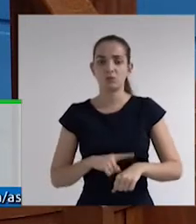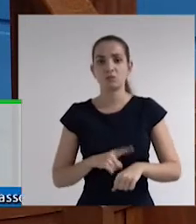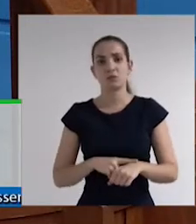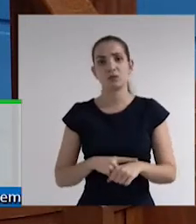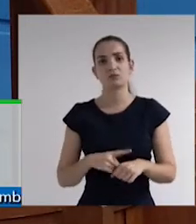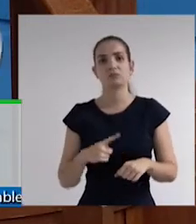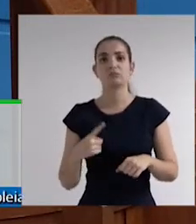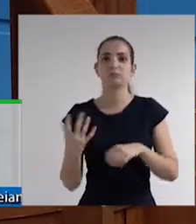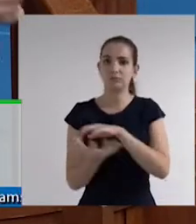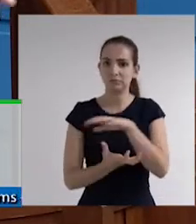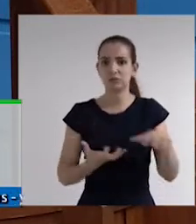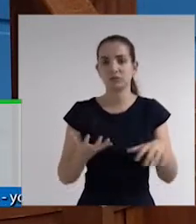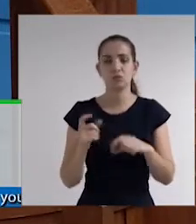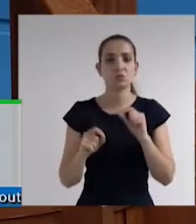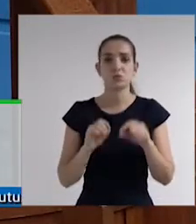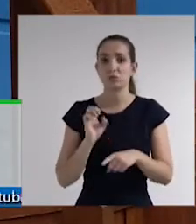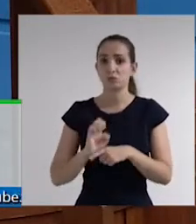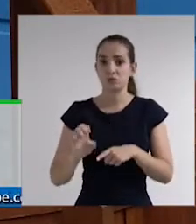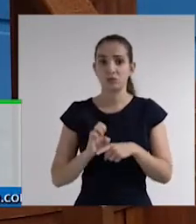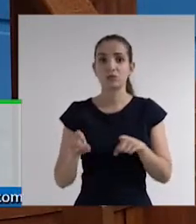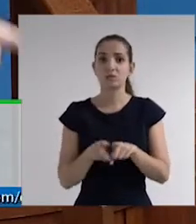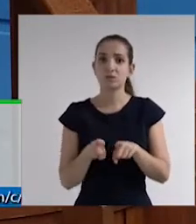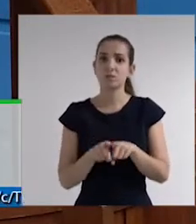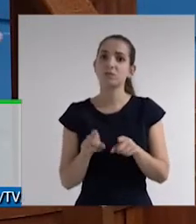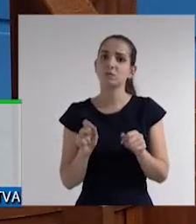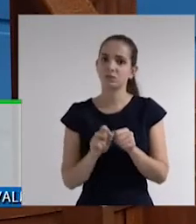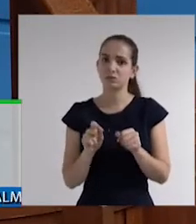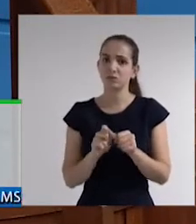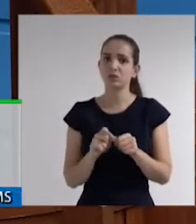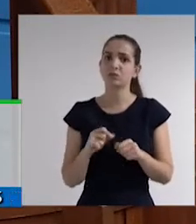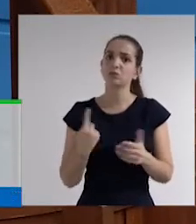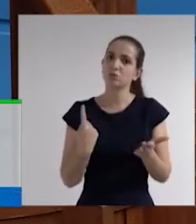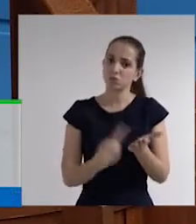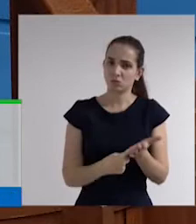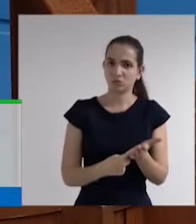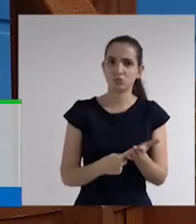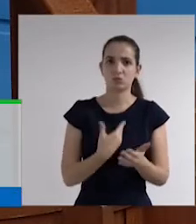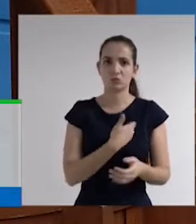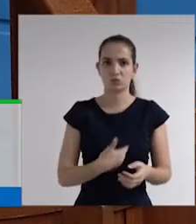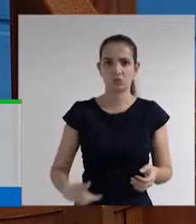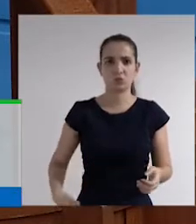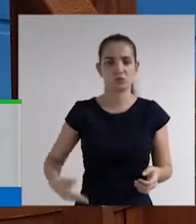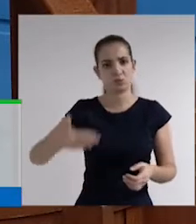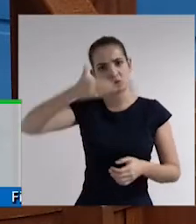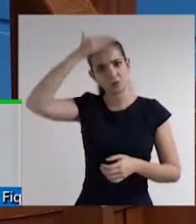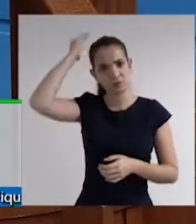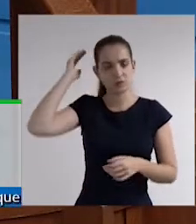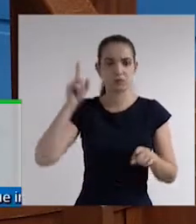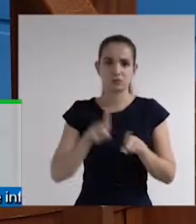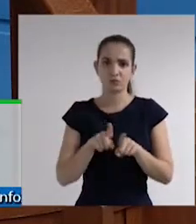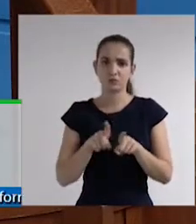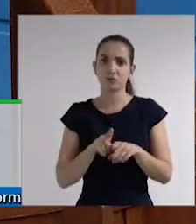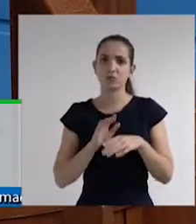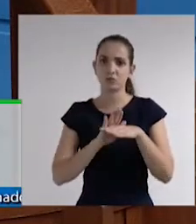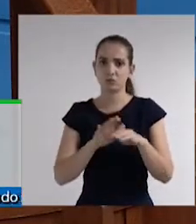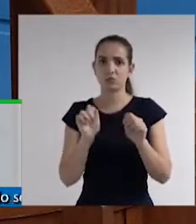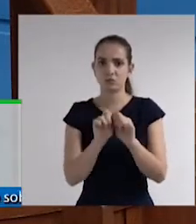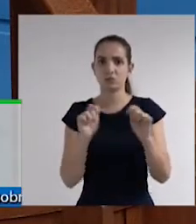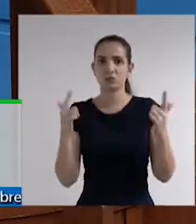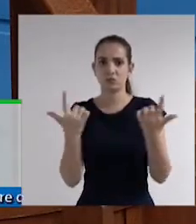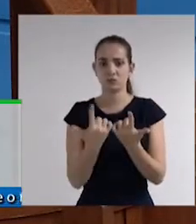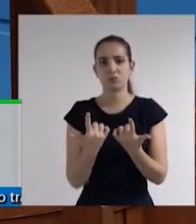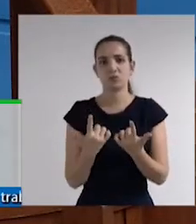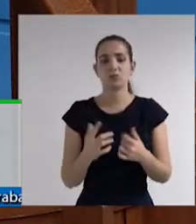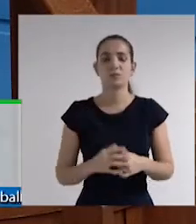que o Estado também fizesse a sua parte, e aí o governador Reinaldo atendeu a solicitação da Assembleia Legislativa